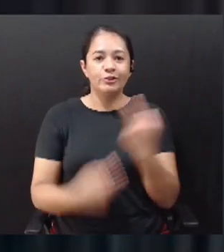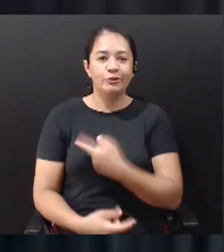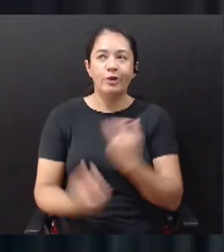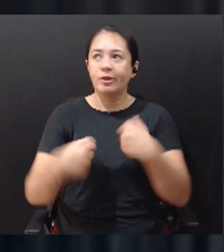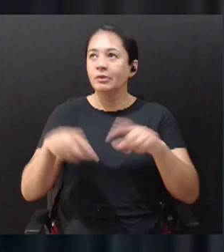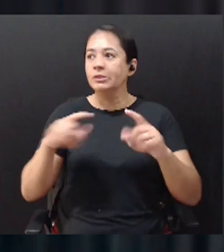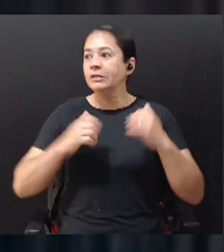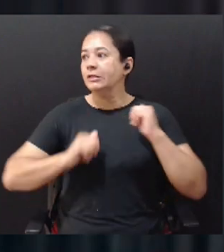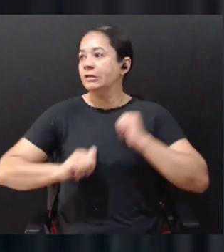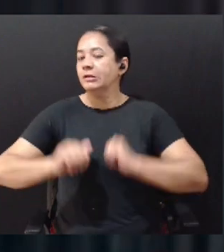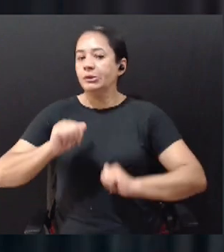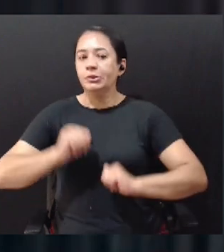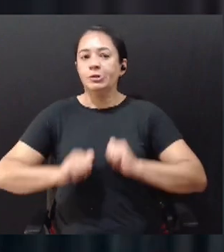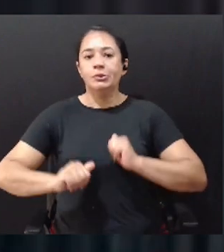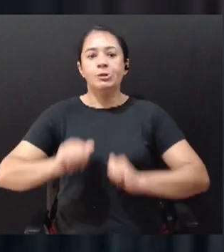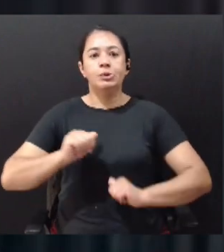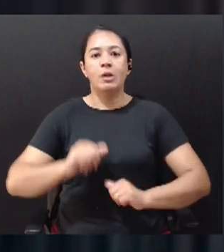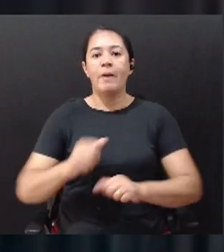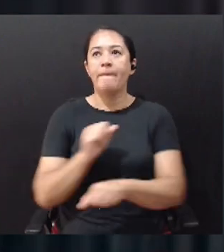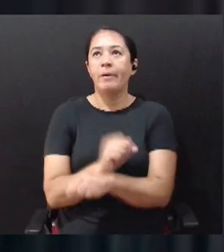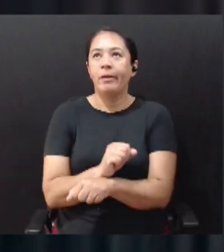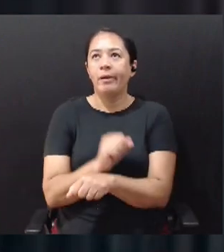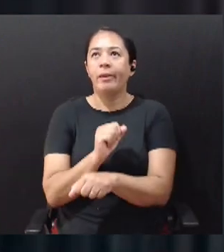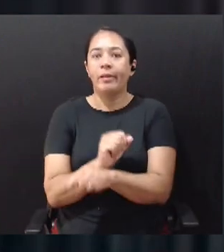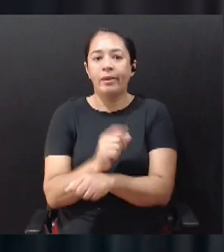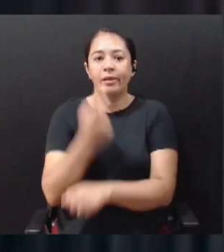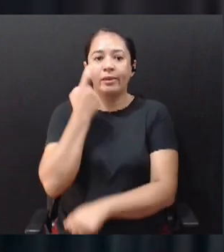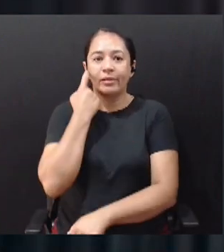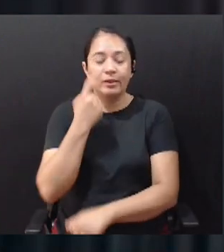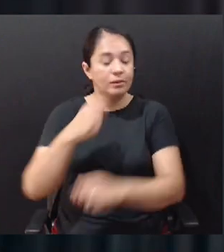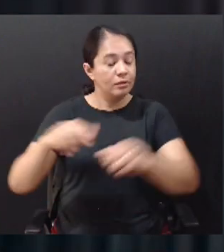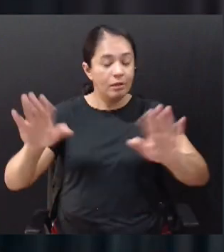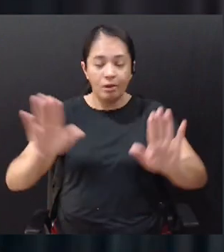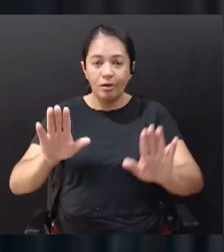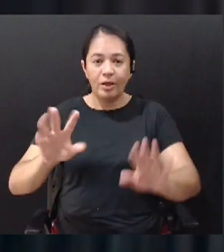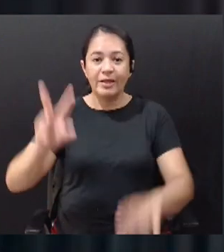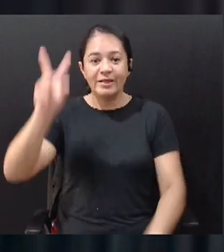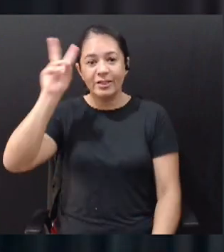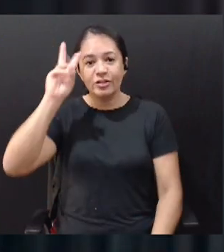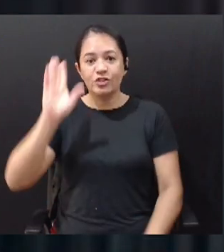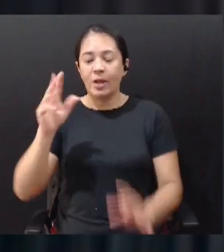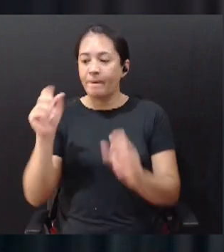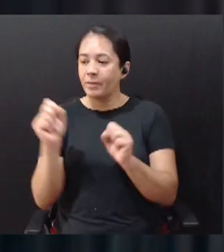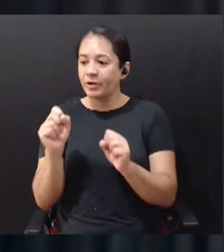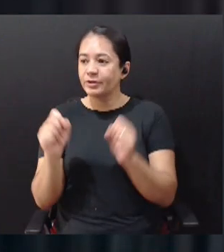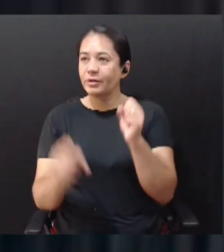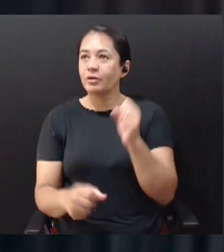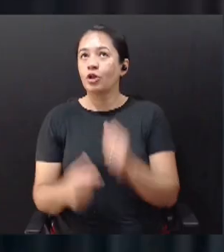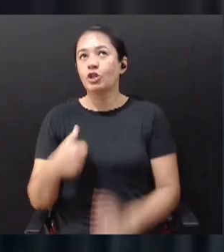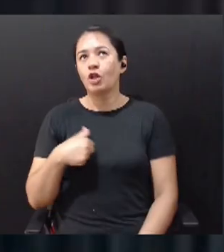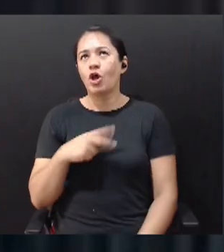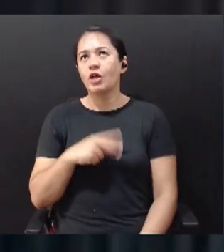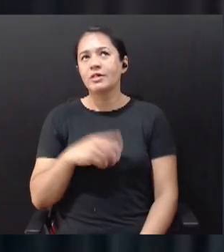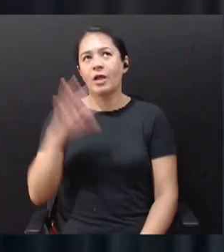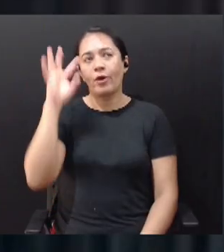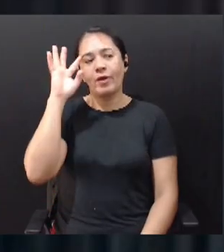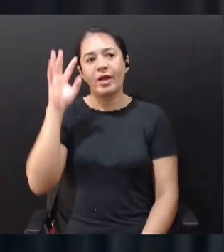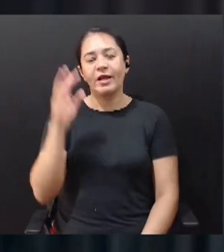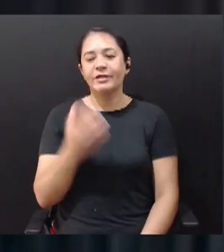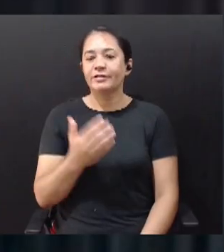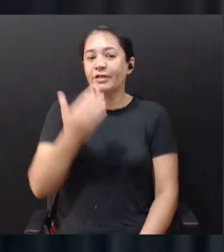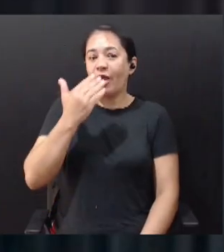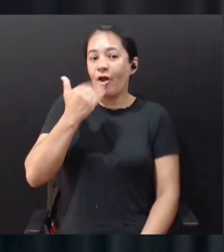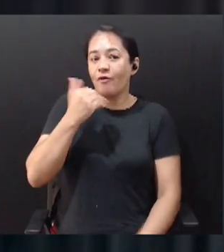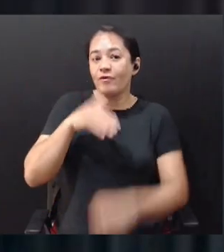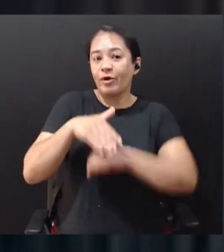a sexta-feira. Então chega na segunda-feira, eu já posso pensar, poxa, na quarta eu vou ter um jantar diferente, eu vou